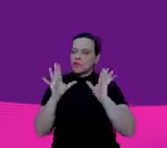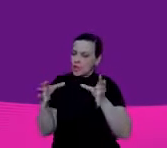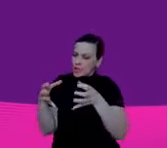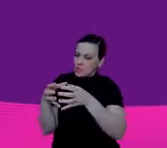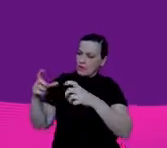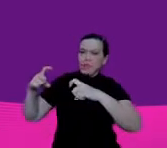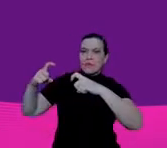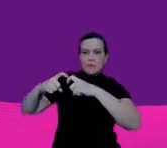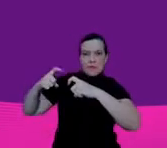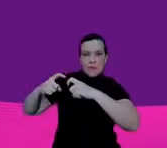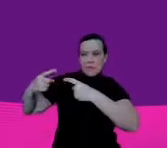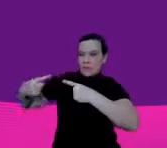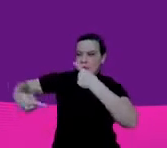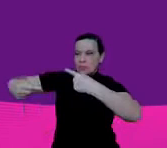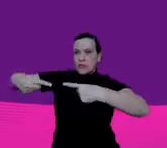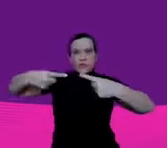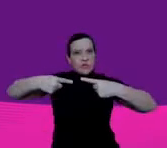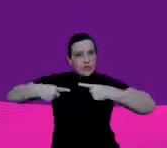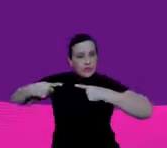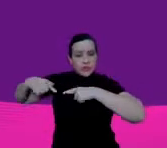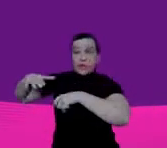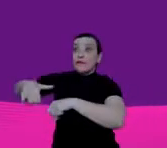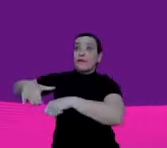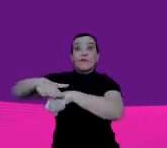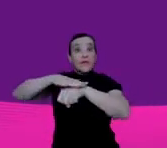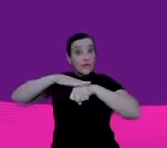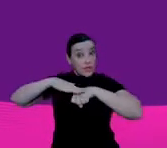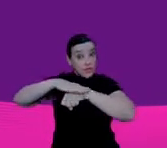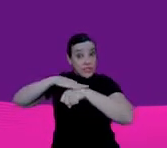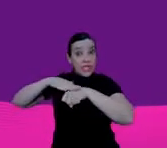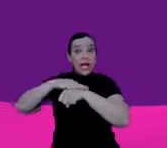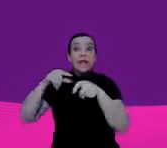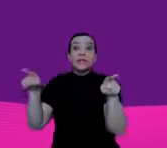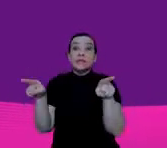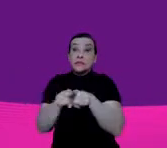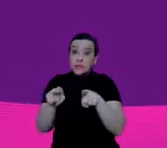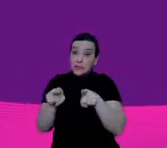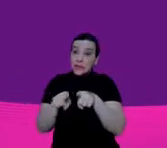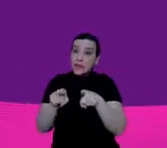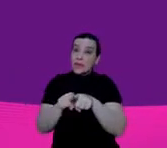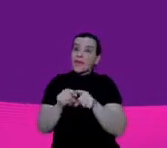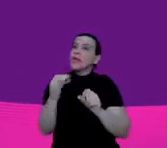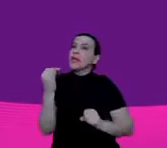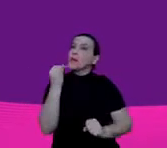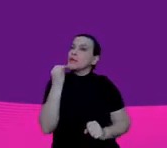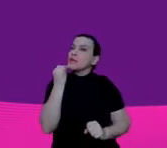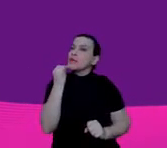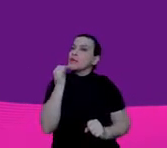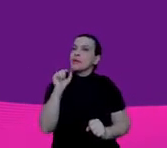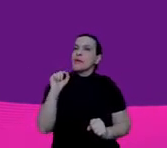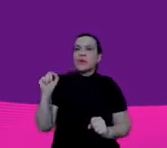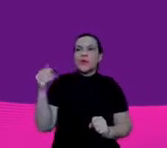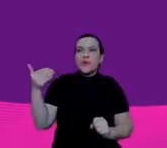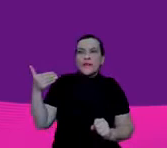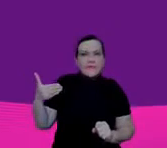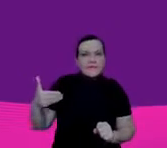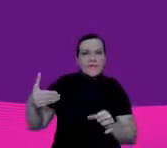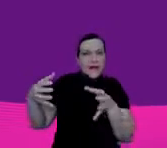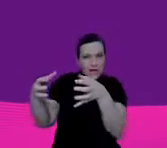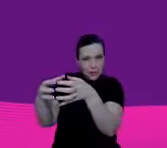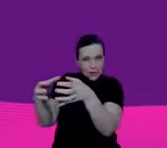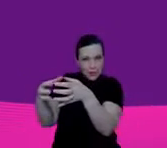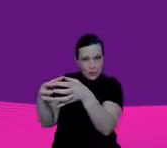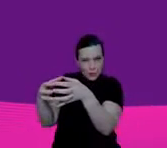mais valorizados, né? A gente orienta, até quando a gente vai estar com os residentes no ambulatório, que deve se